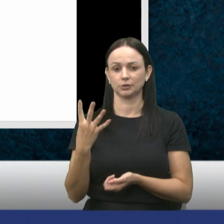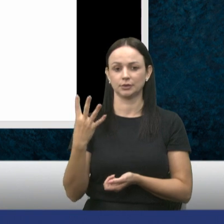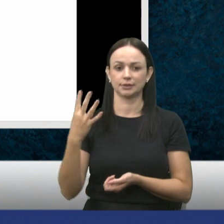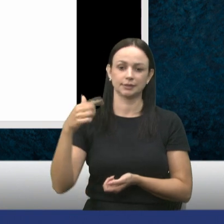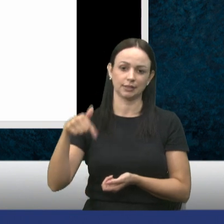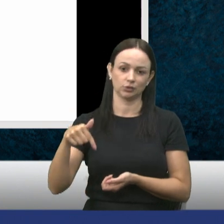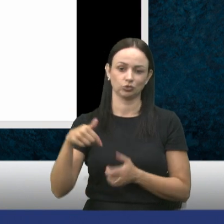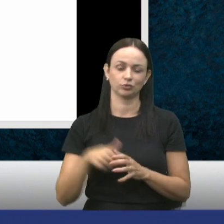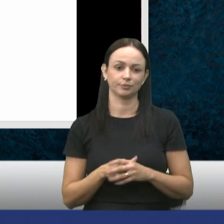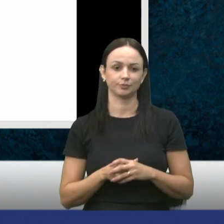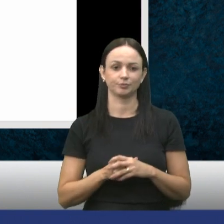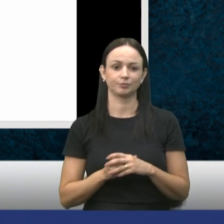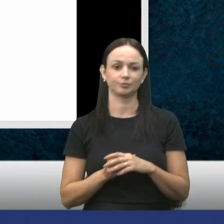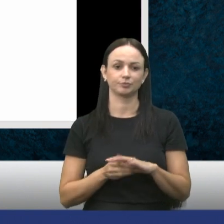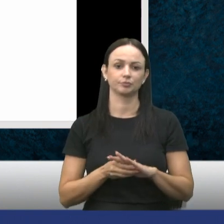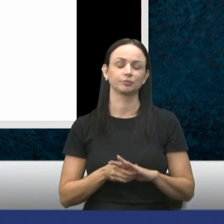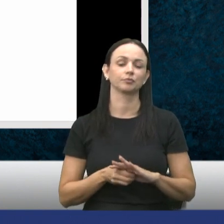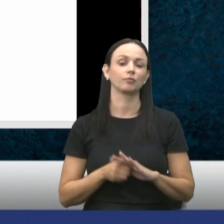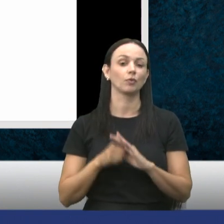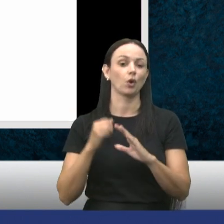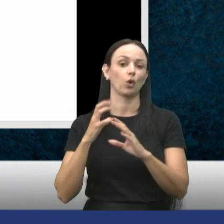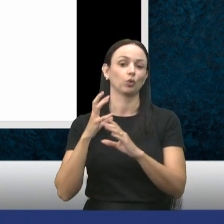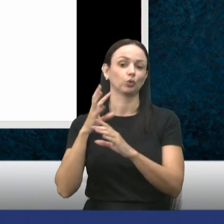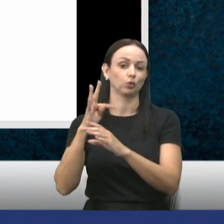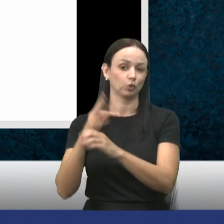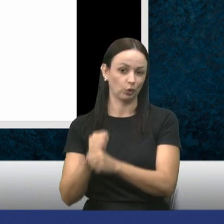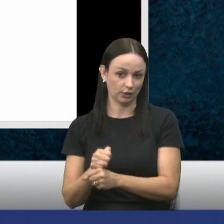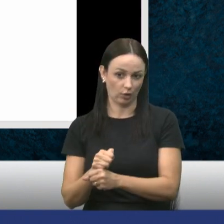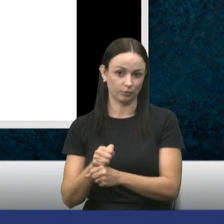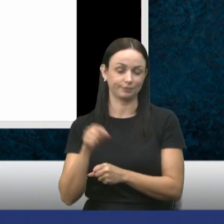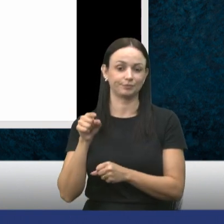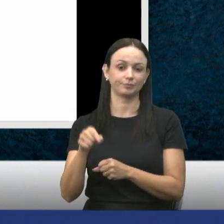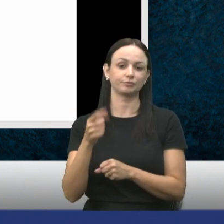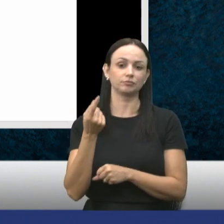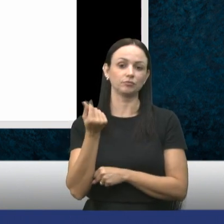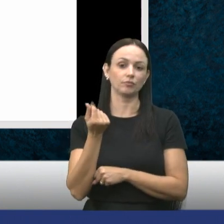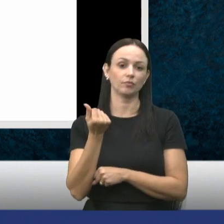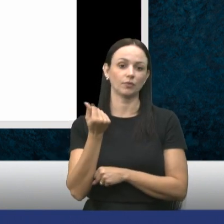178.196.847. E aí, no total, o valor que